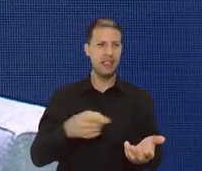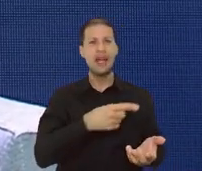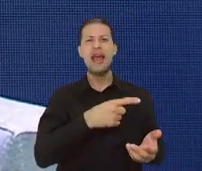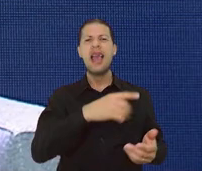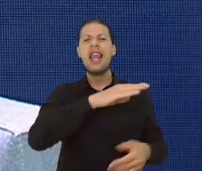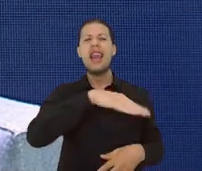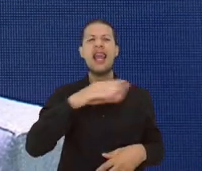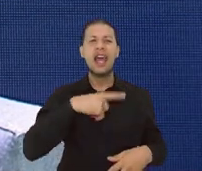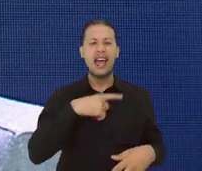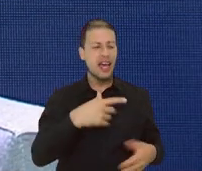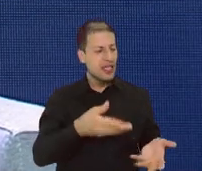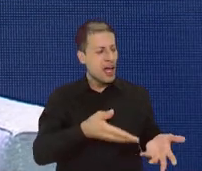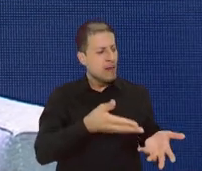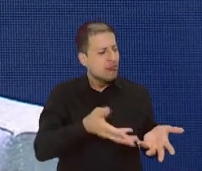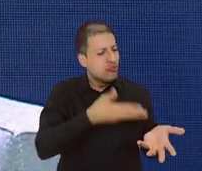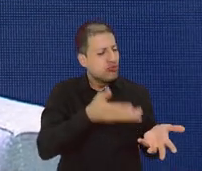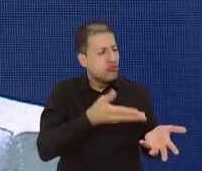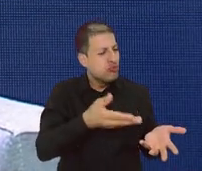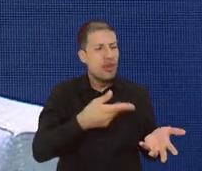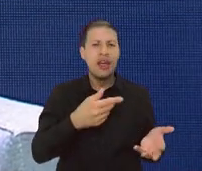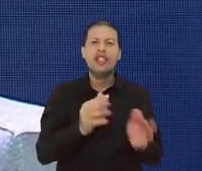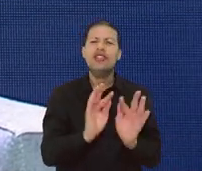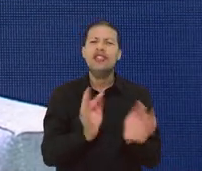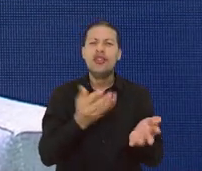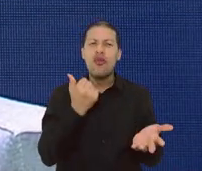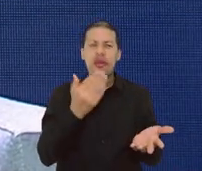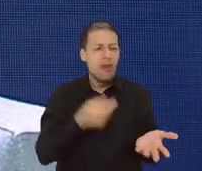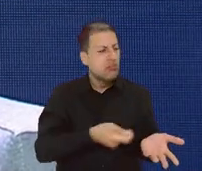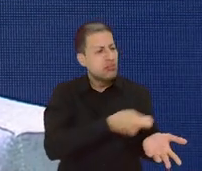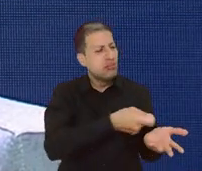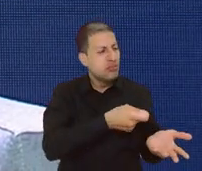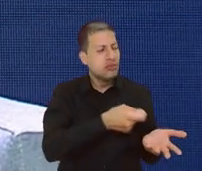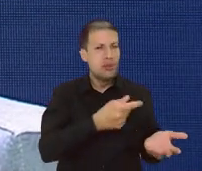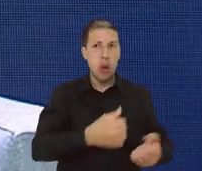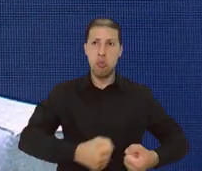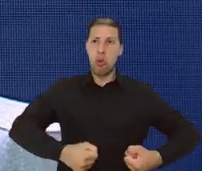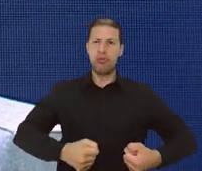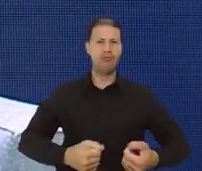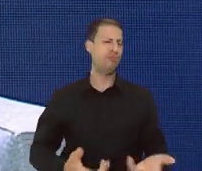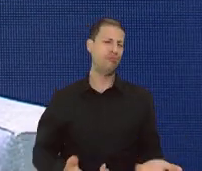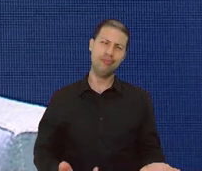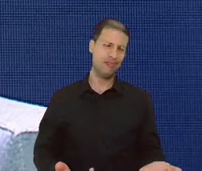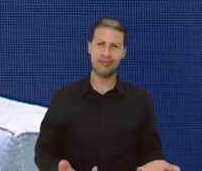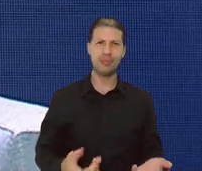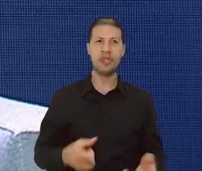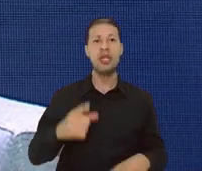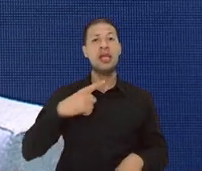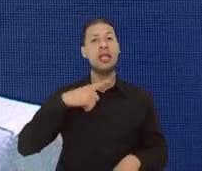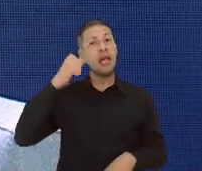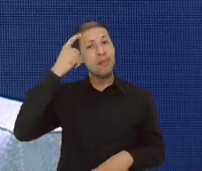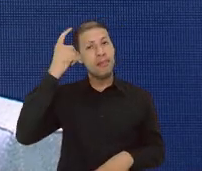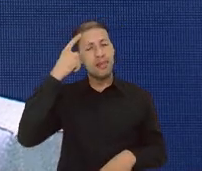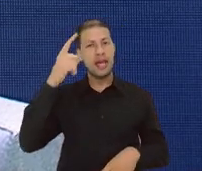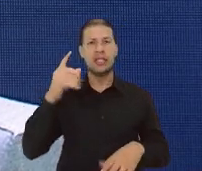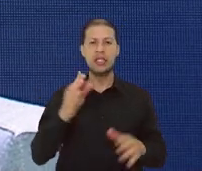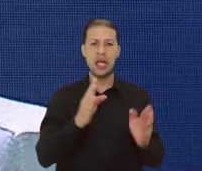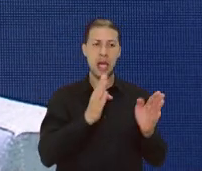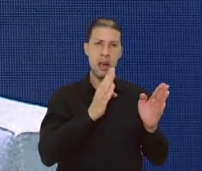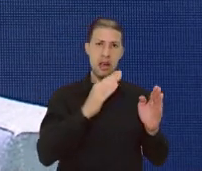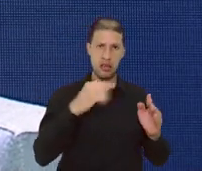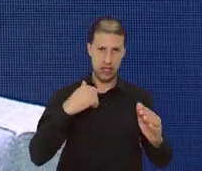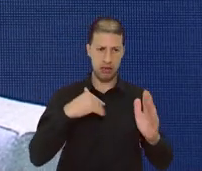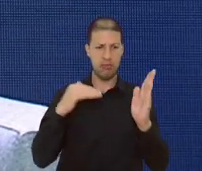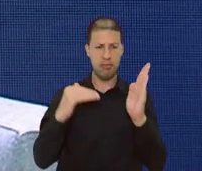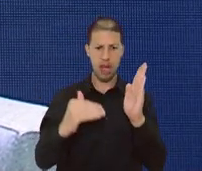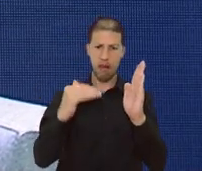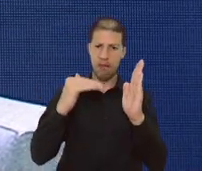anabolizar né É muito difícil então a gente tem essa cabeça tem a cabeça do dos estágios de investimento né então a gente